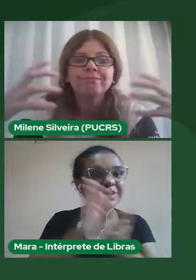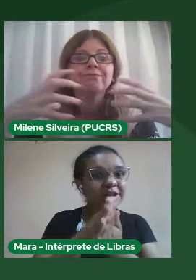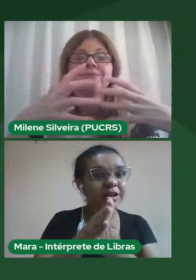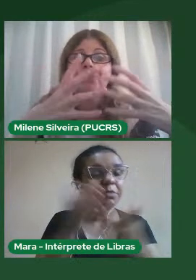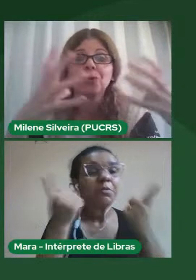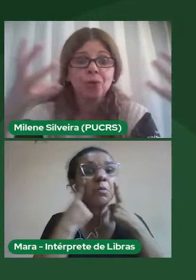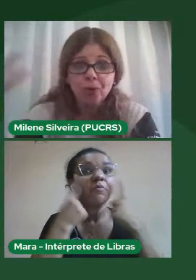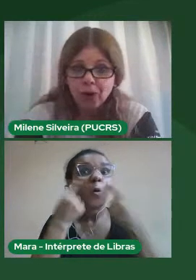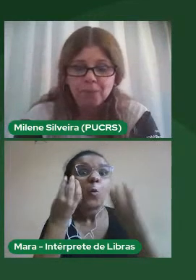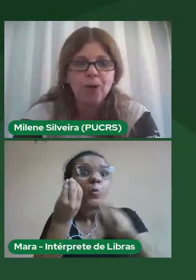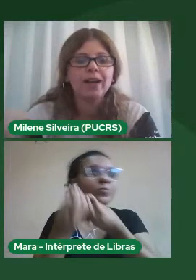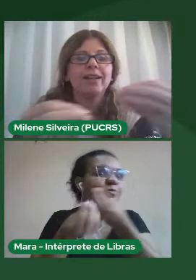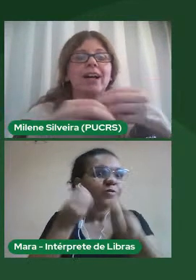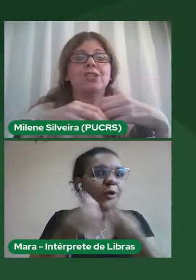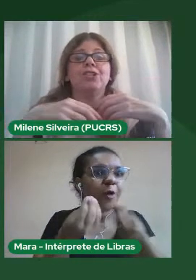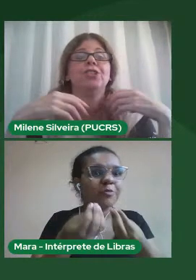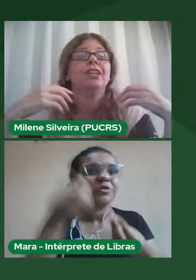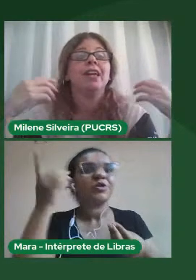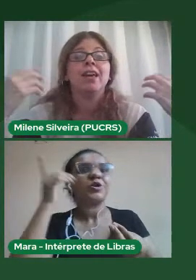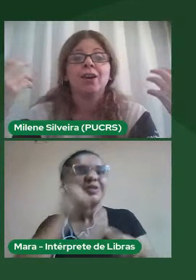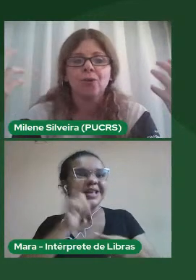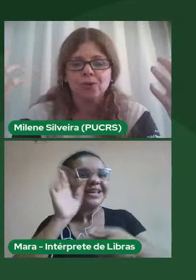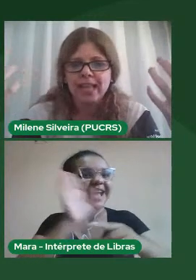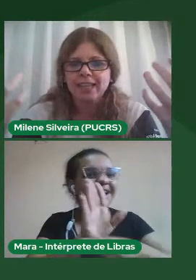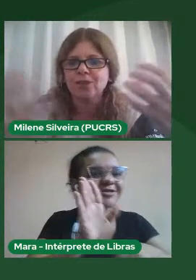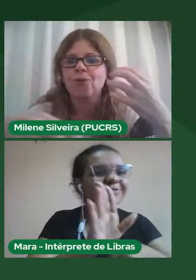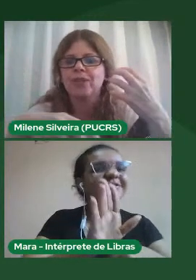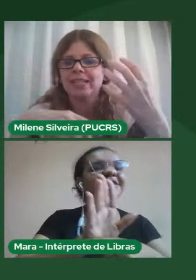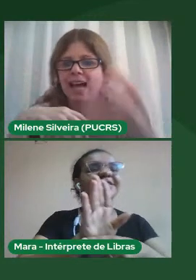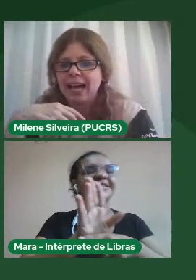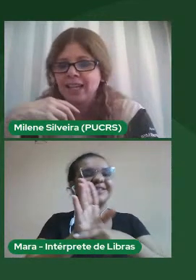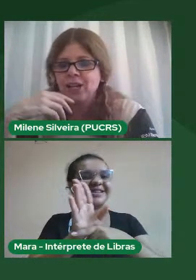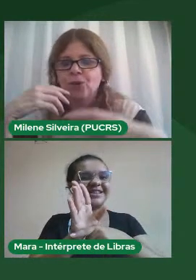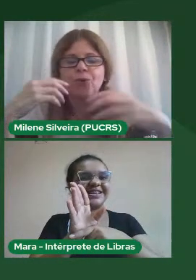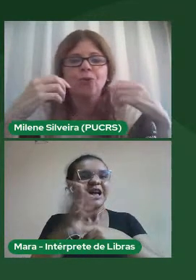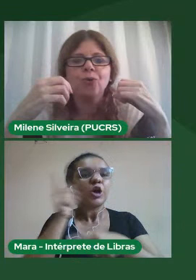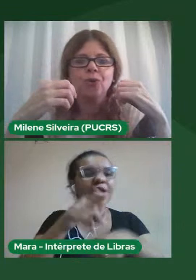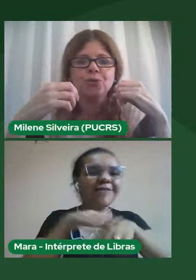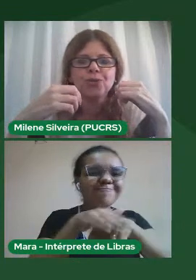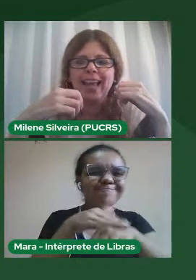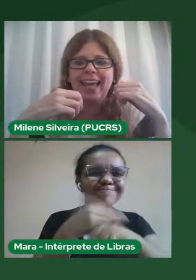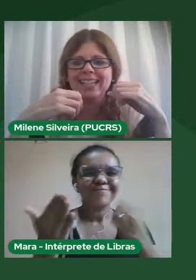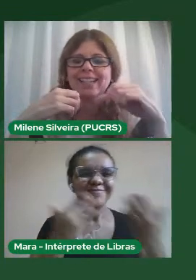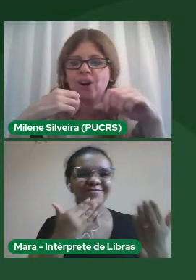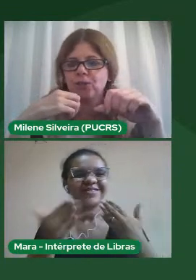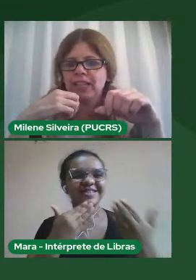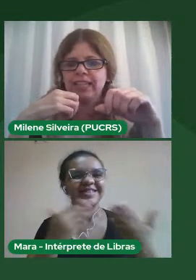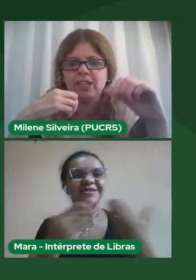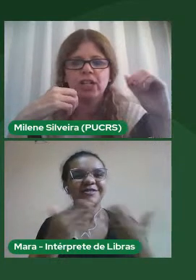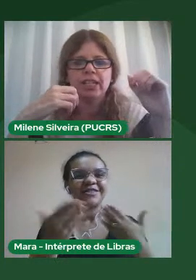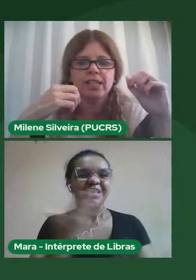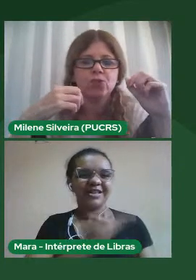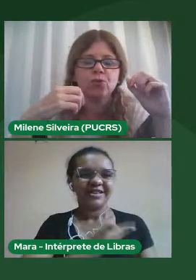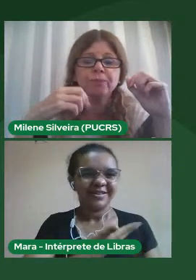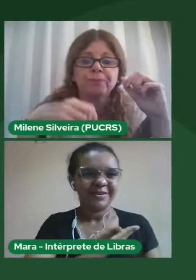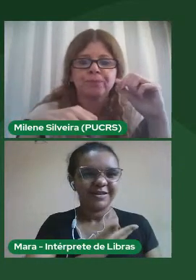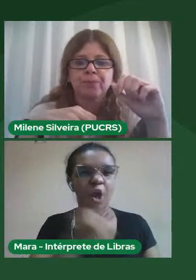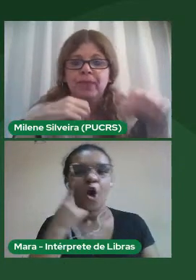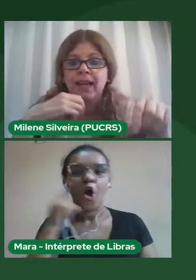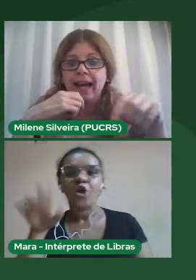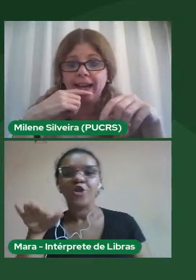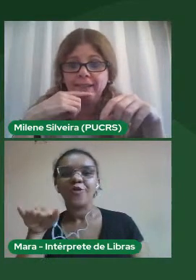gente colabora, a gente consegue conversar com os colegas. Ó, estou vendo ali que a Angelina se